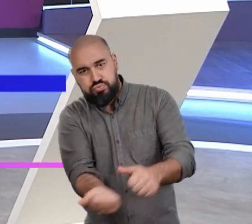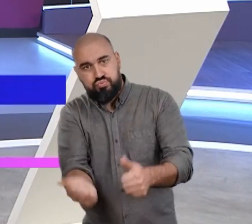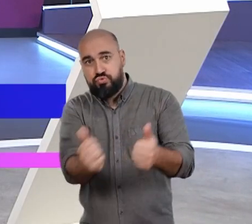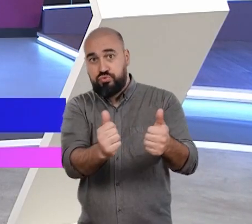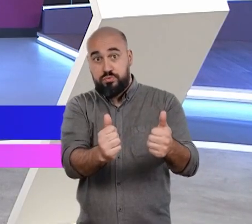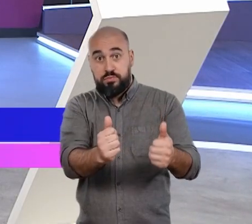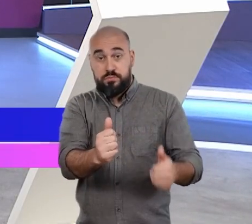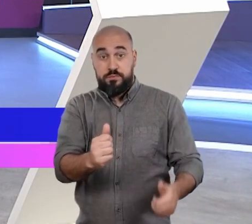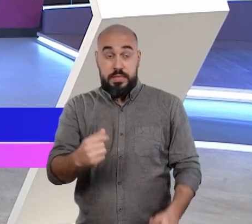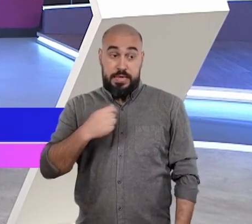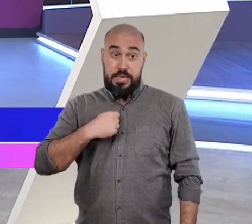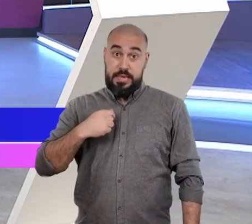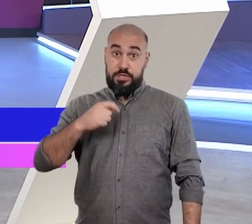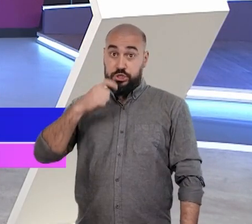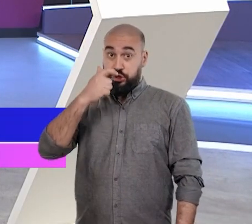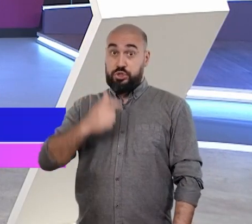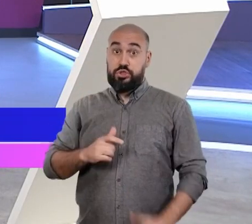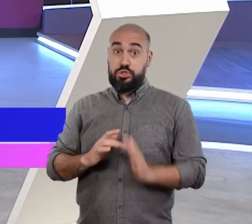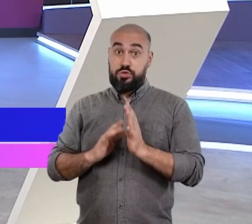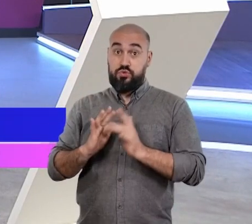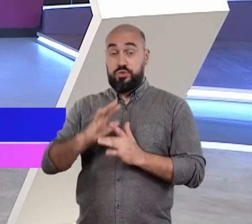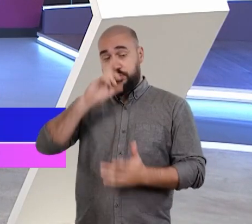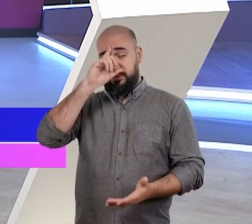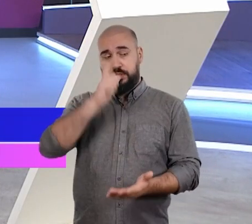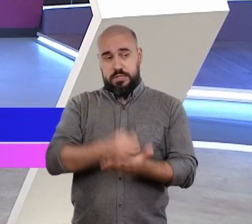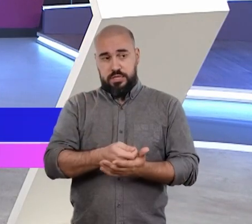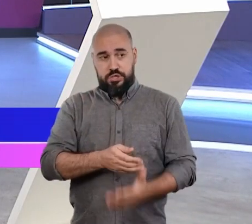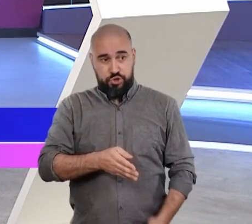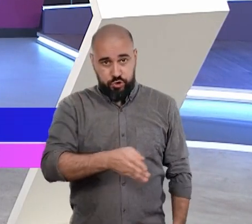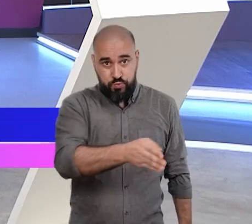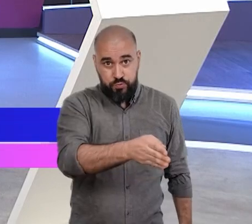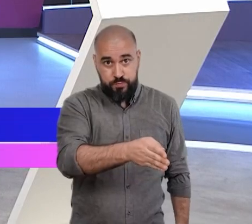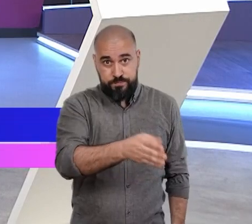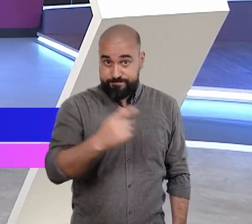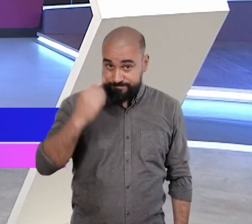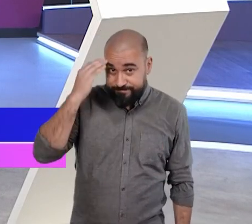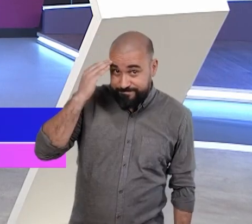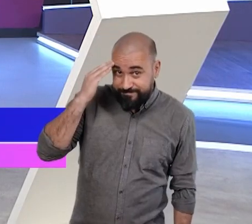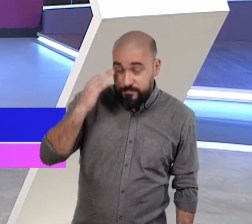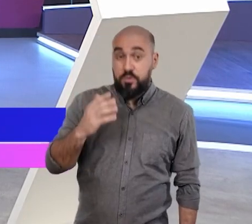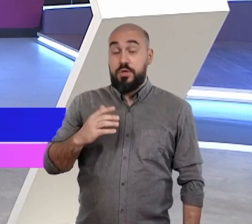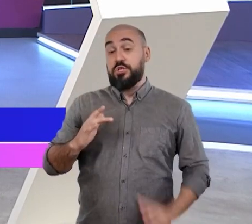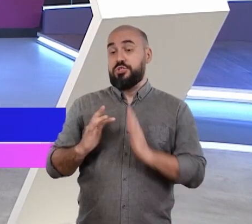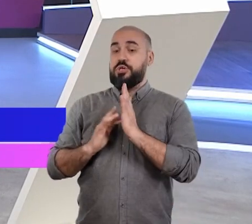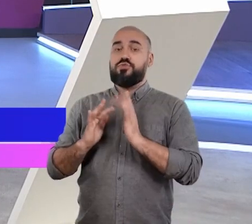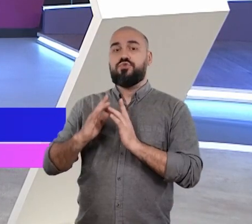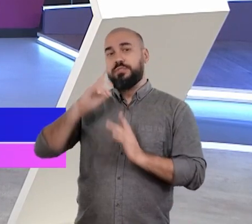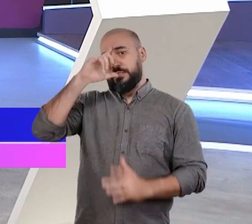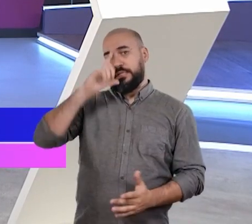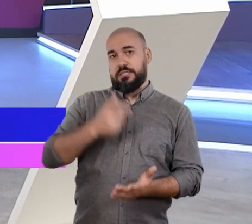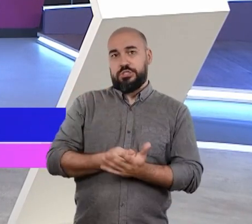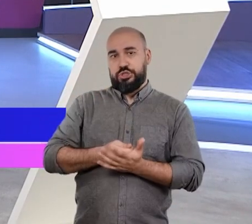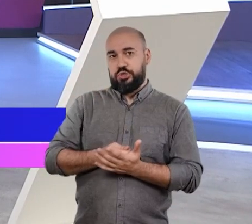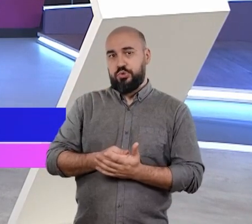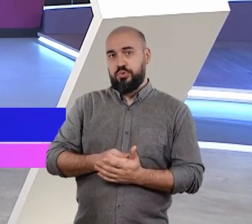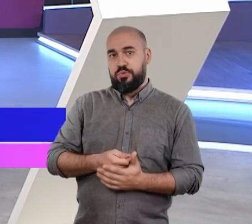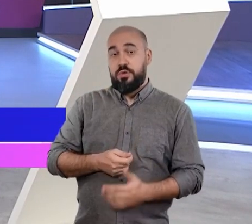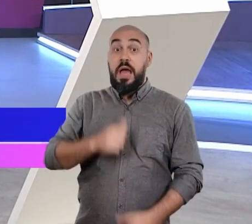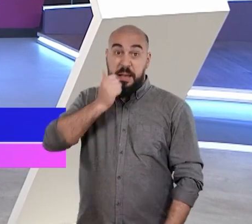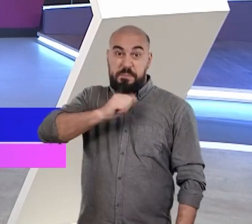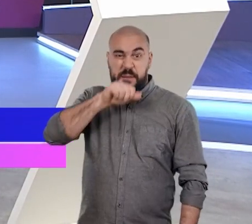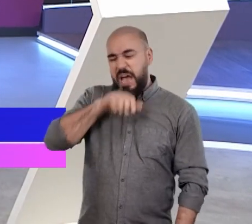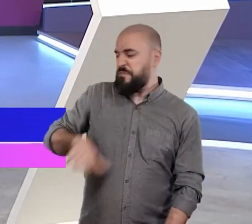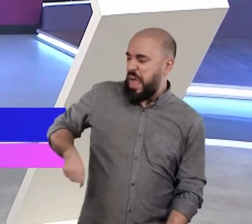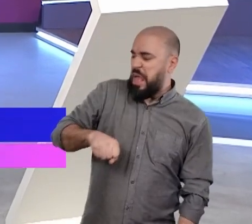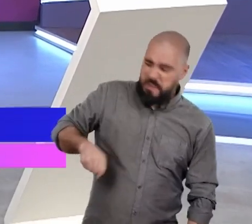Não foi a mãe e o pai de Jesus que o levaram para ser batizado. Jesus foi com as suas próprias pernas. Então chegou no momento que ele